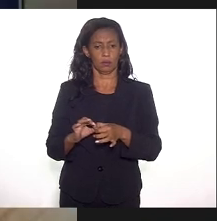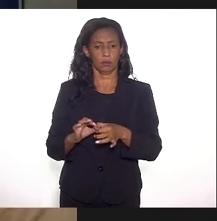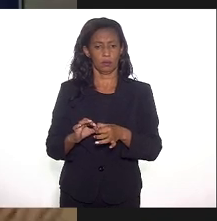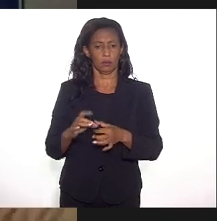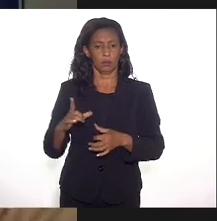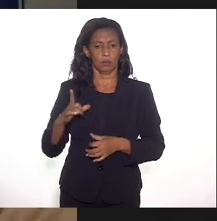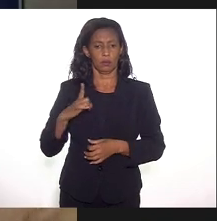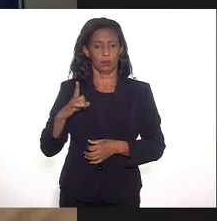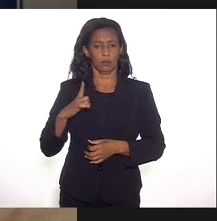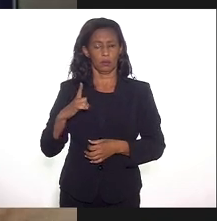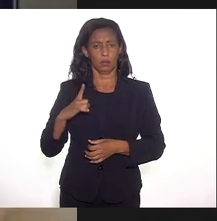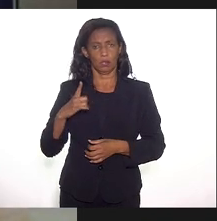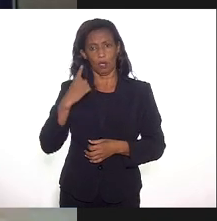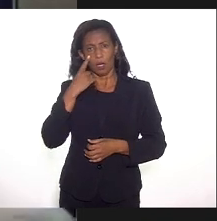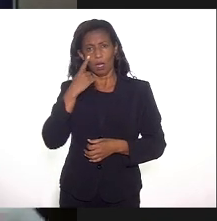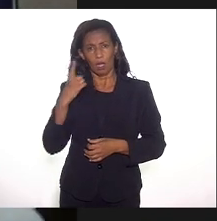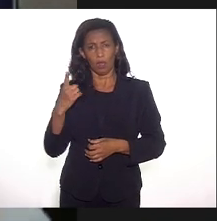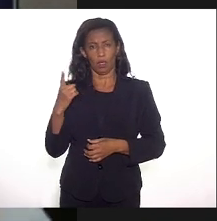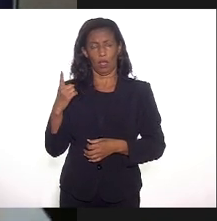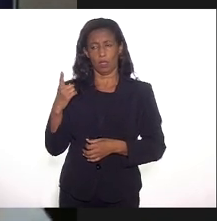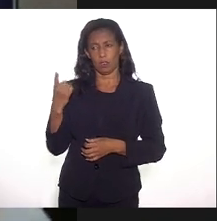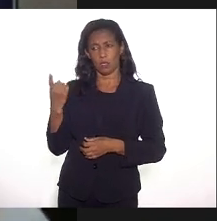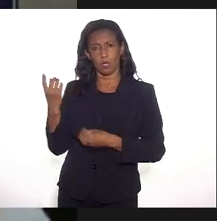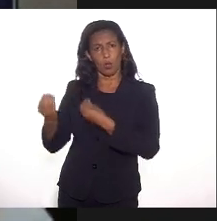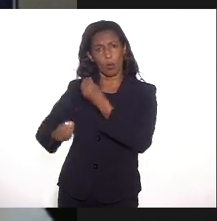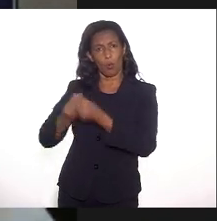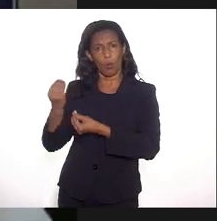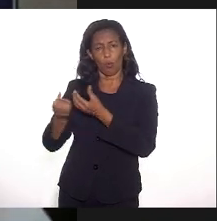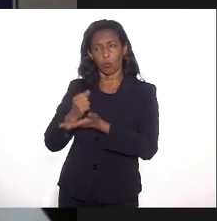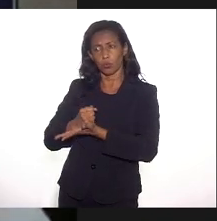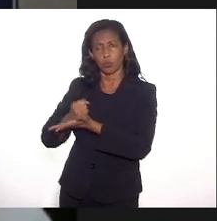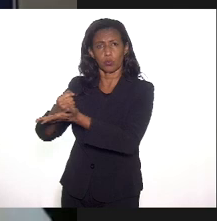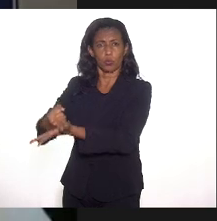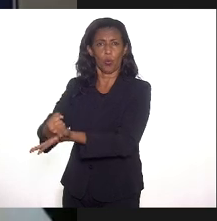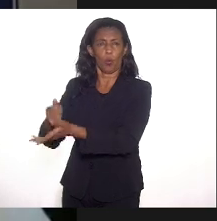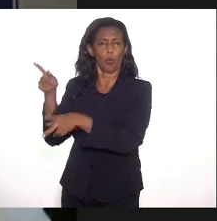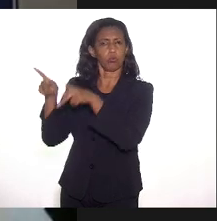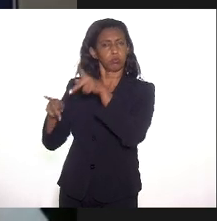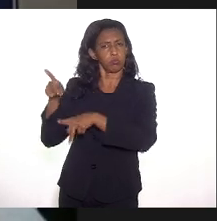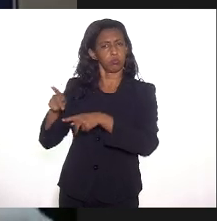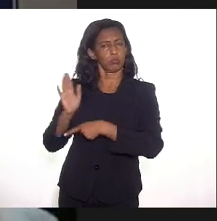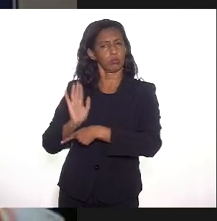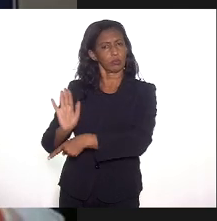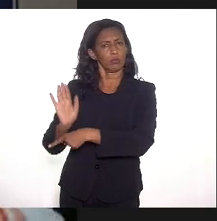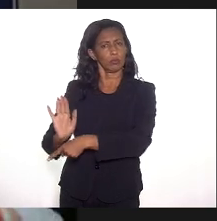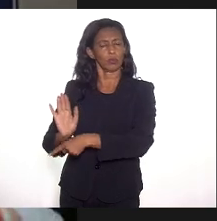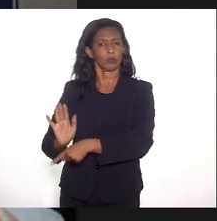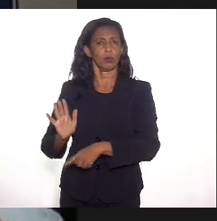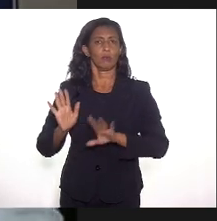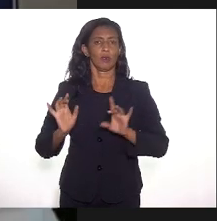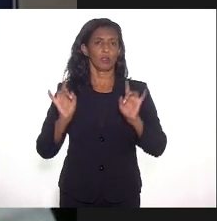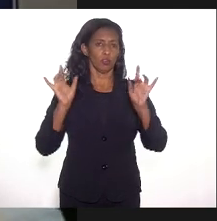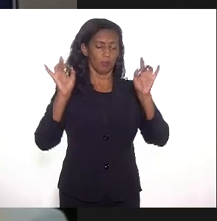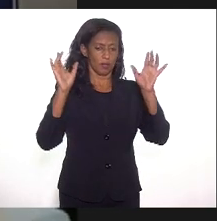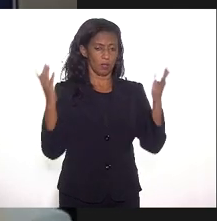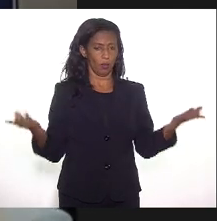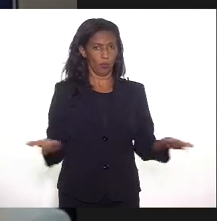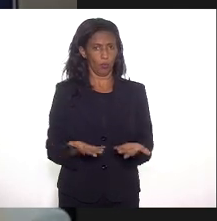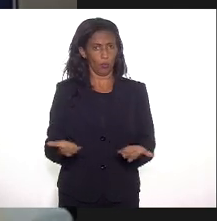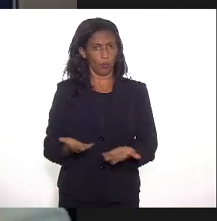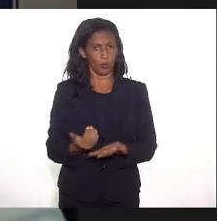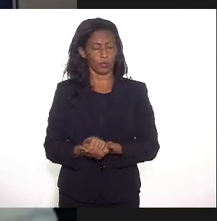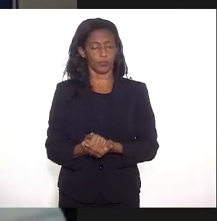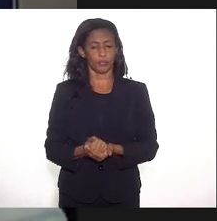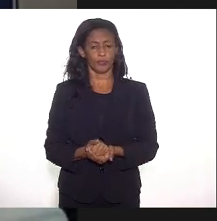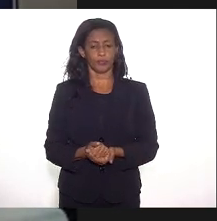de um aspecto que desse conta aí do socorro à nossa população, mas, em especial, hoje, senhora presidenta, a